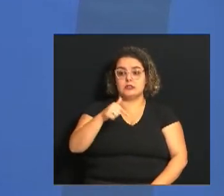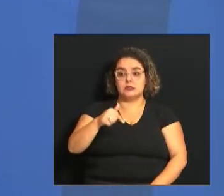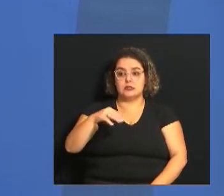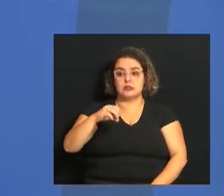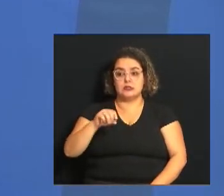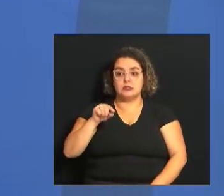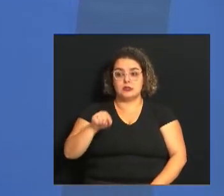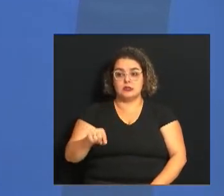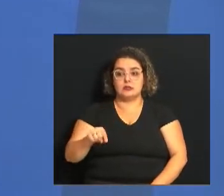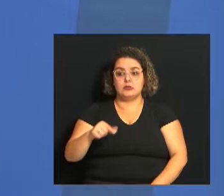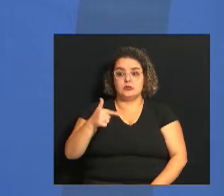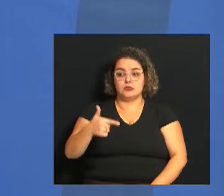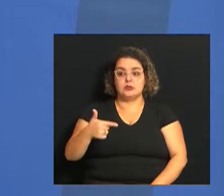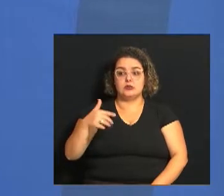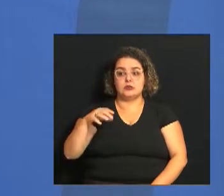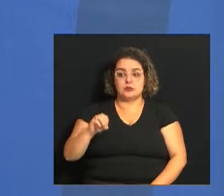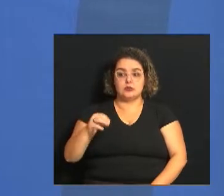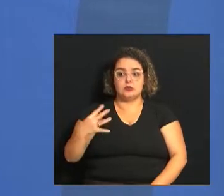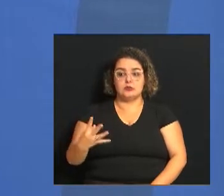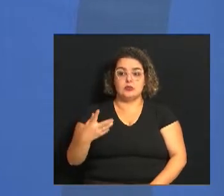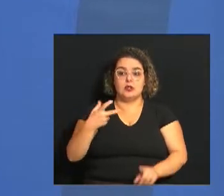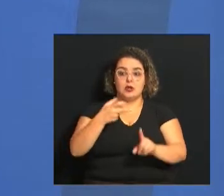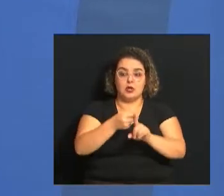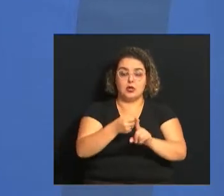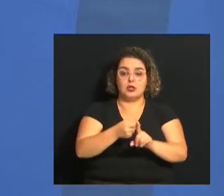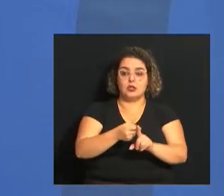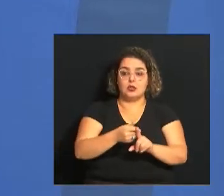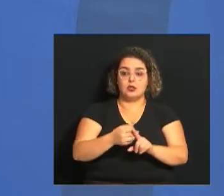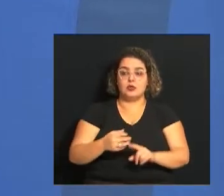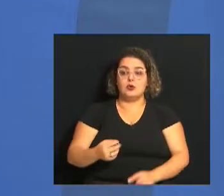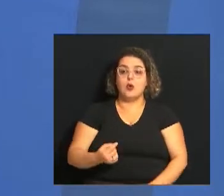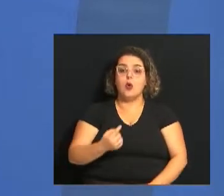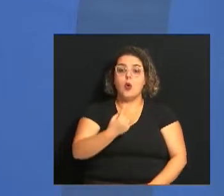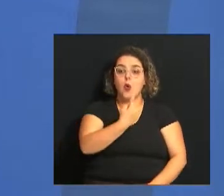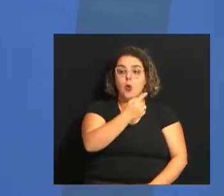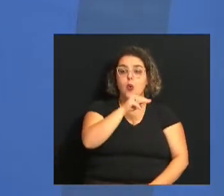2.780.224 doses de vacina, sendo que desses